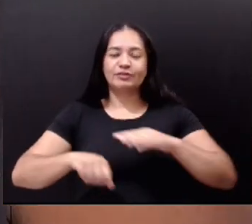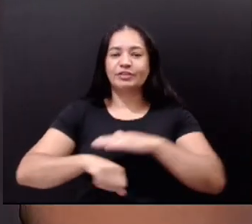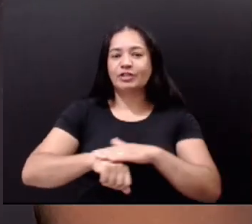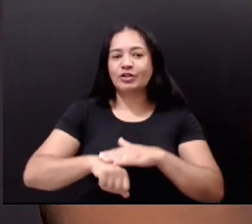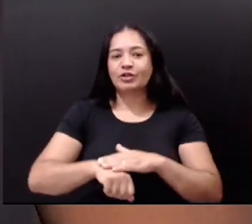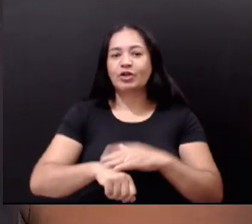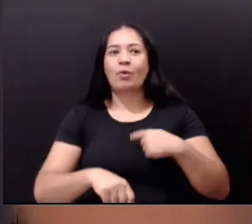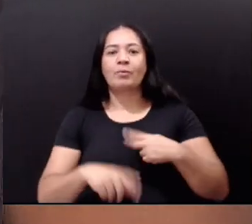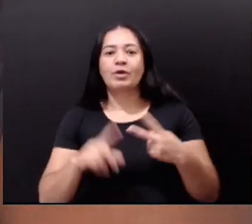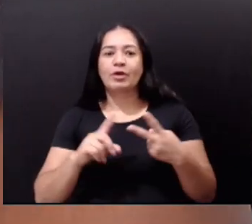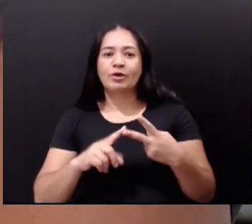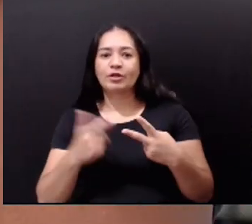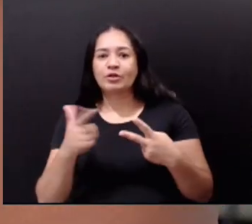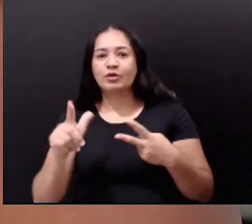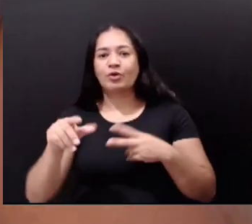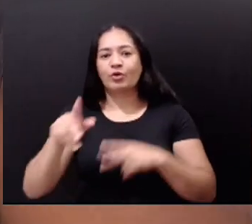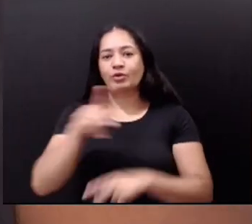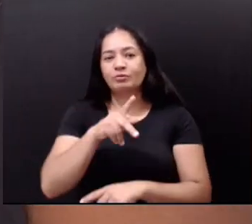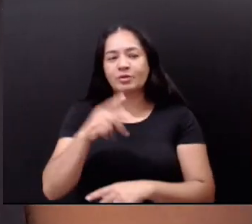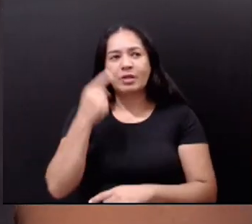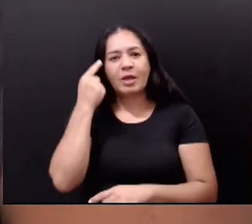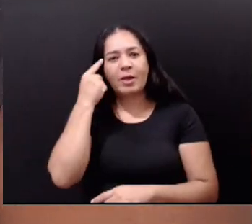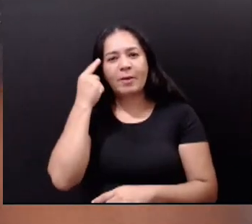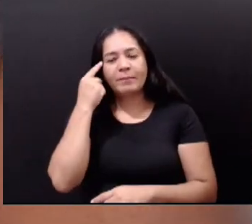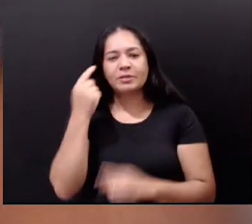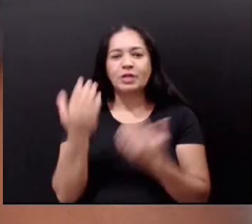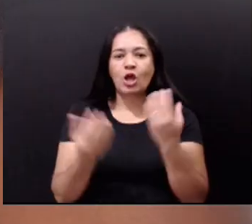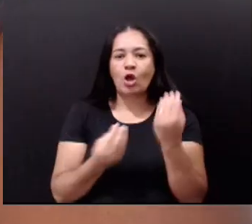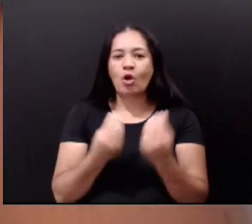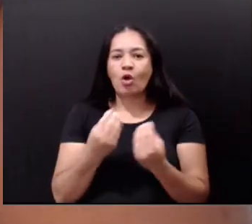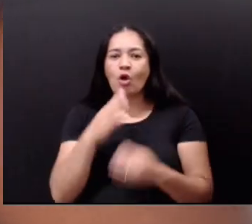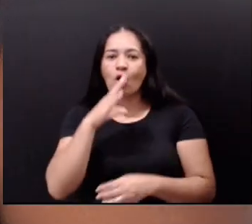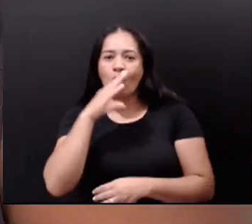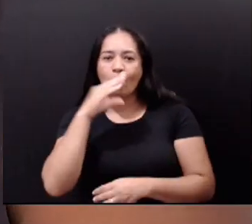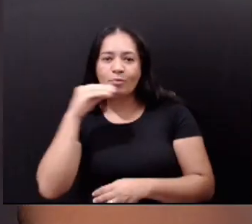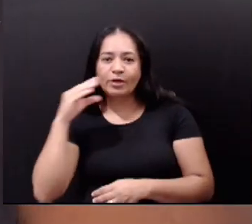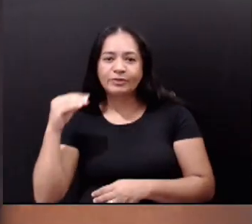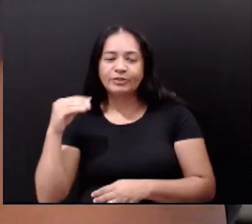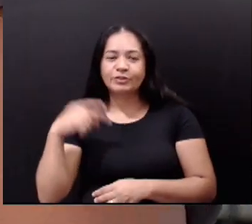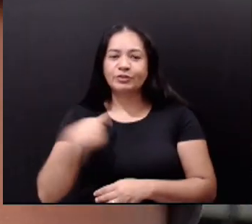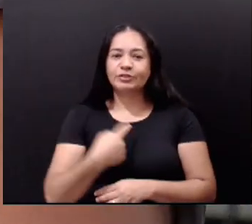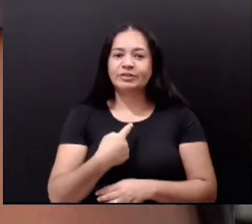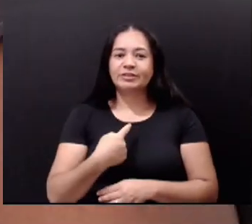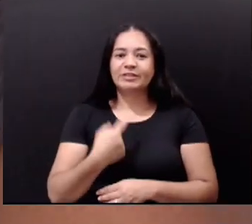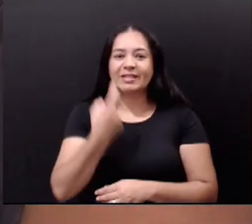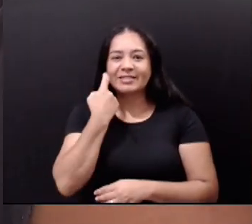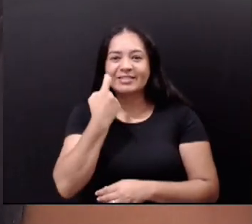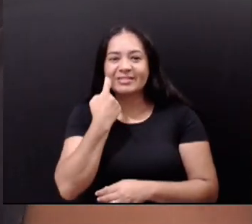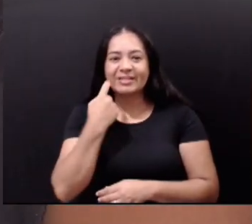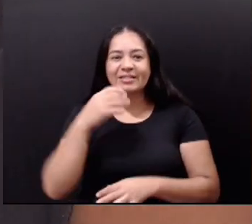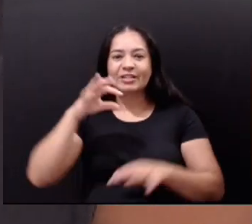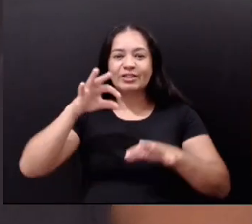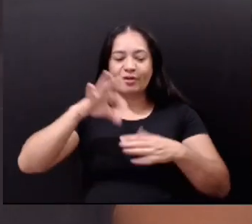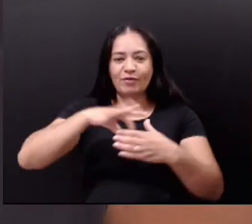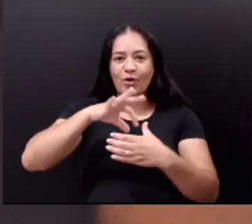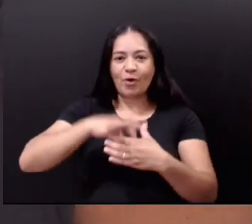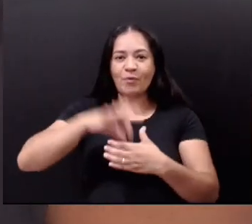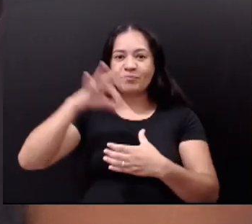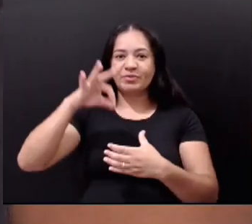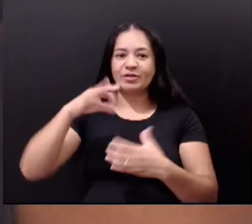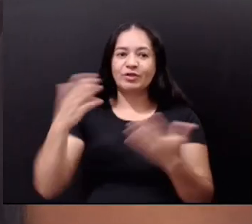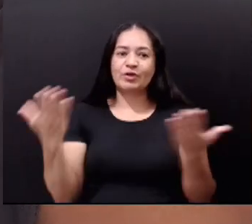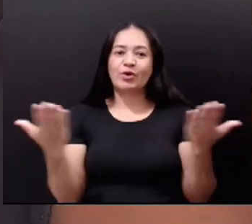para pensar a infância. Na sexta-feira nós tivemos um bingo, né, dos direitos. E hoje nós estamos realizando uma